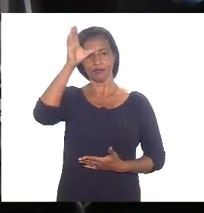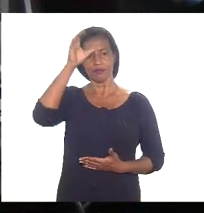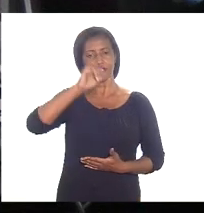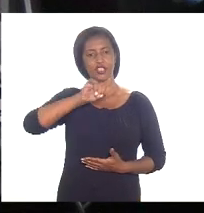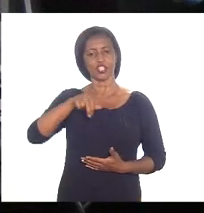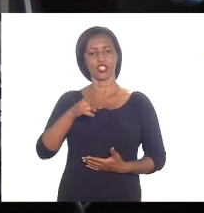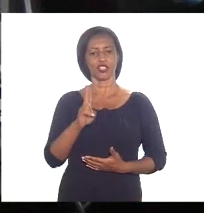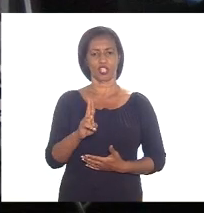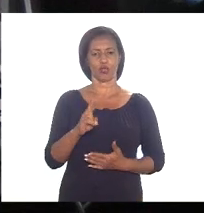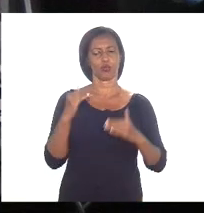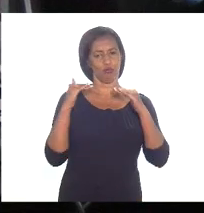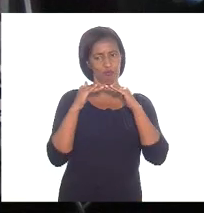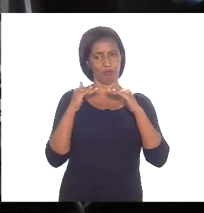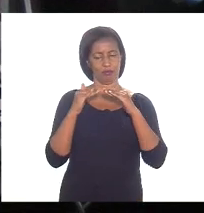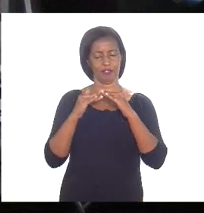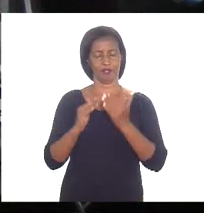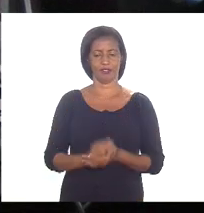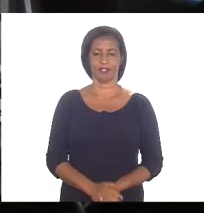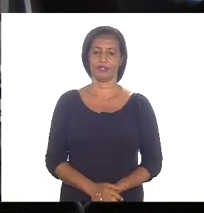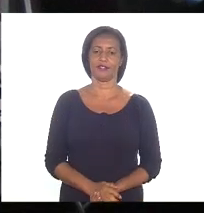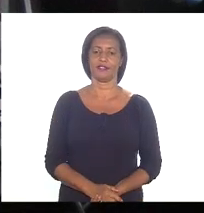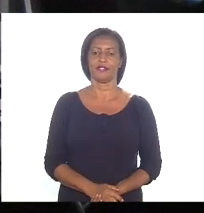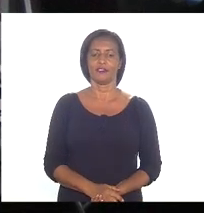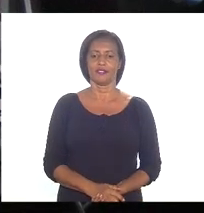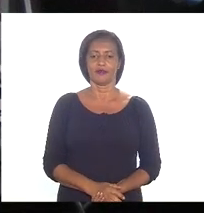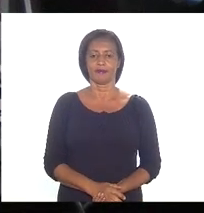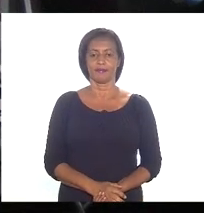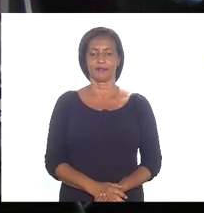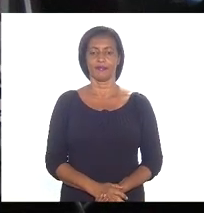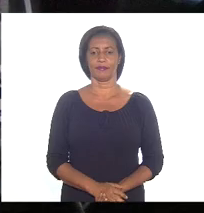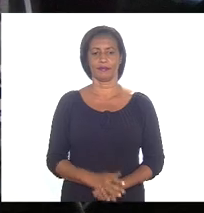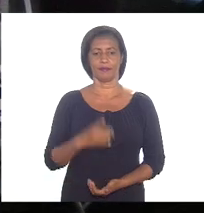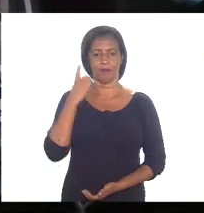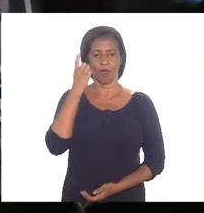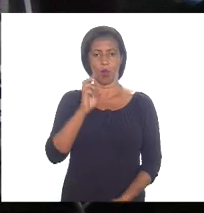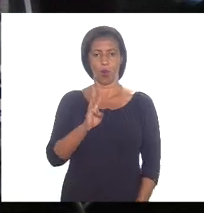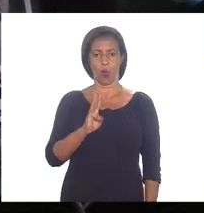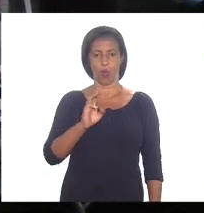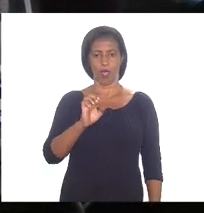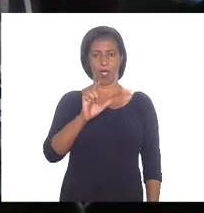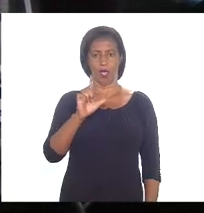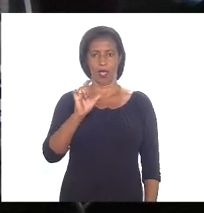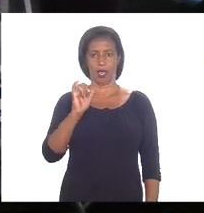voto favoravelmente. Deputado Wellington José.